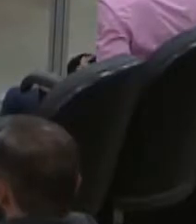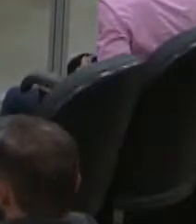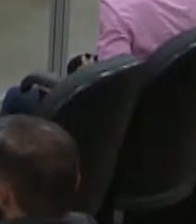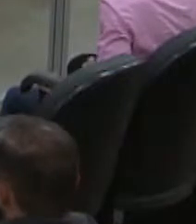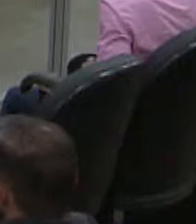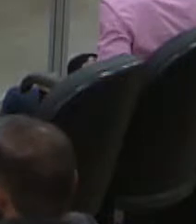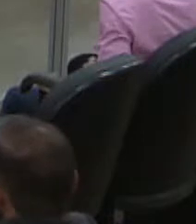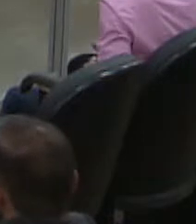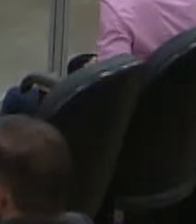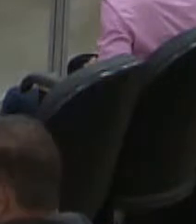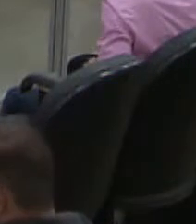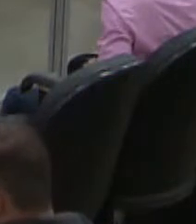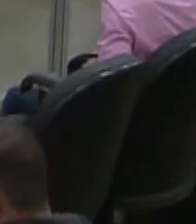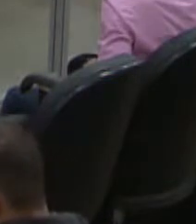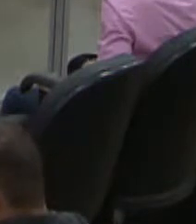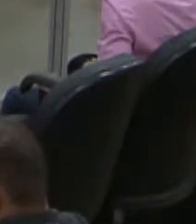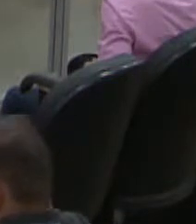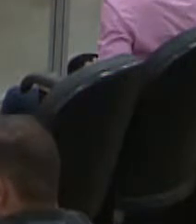imediatamente